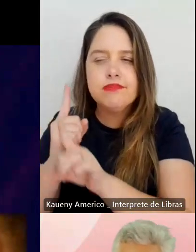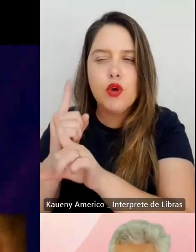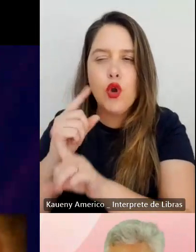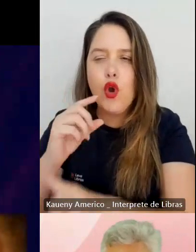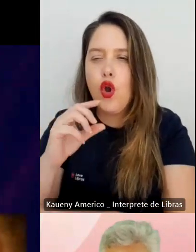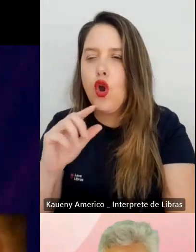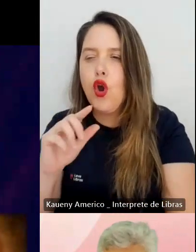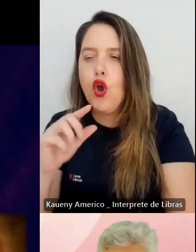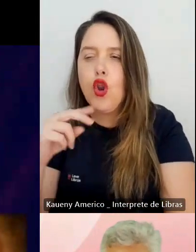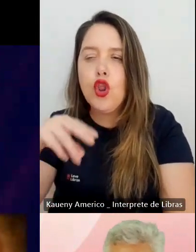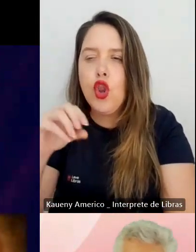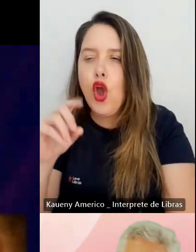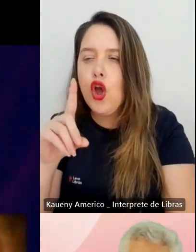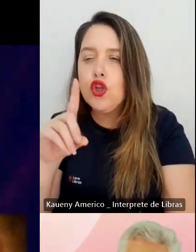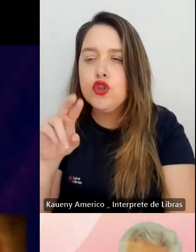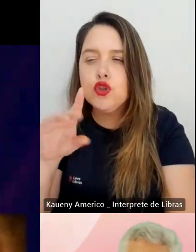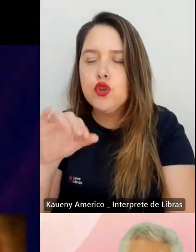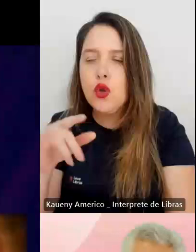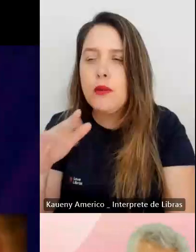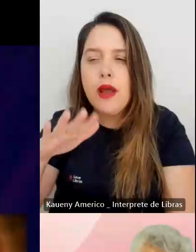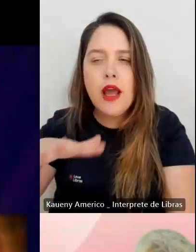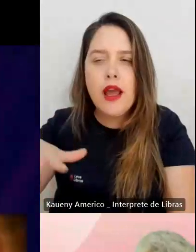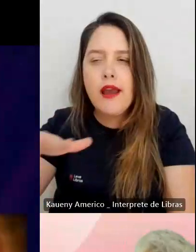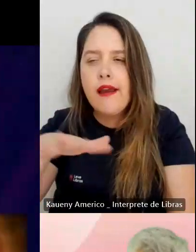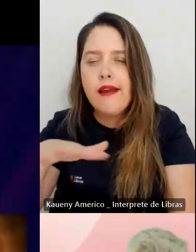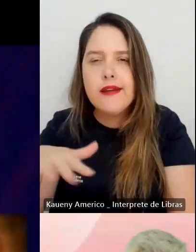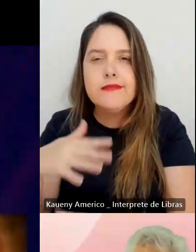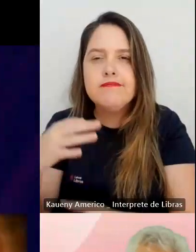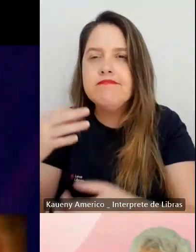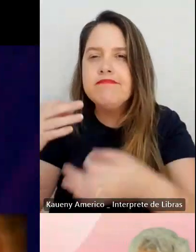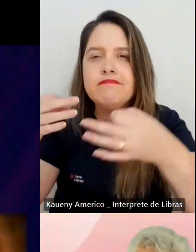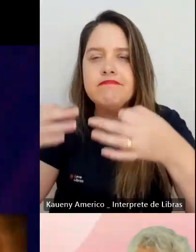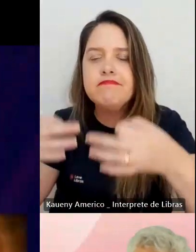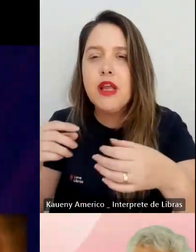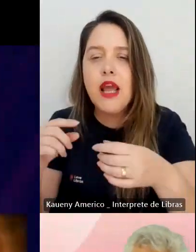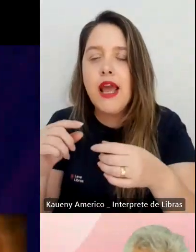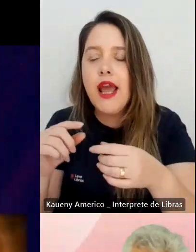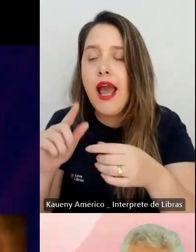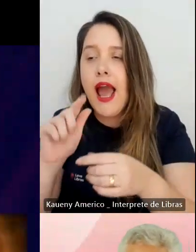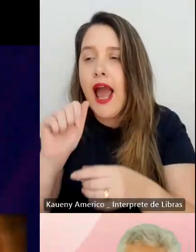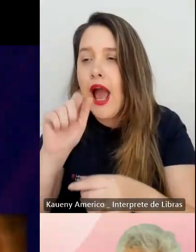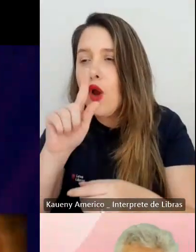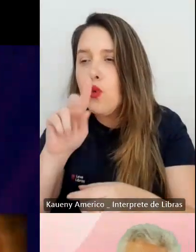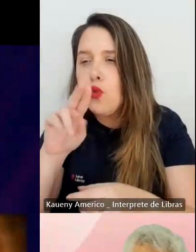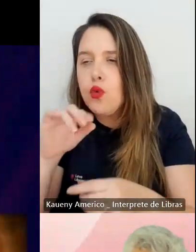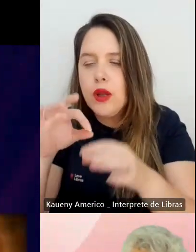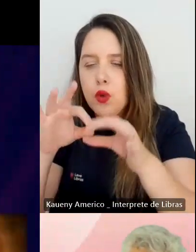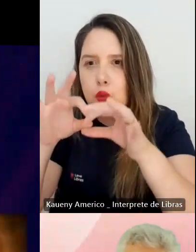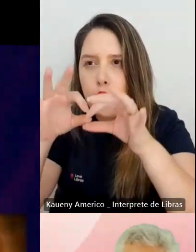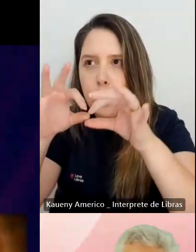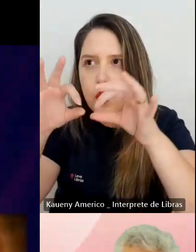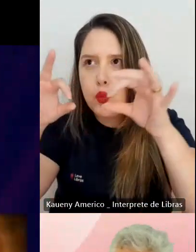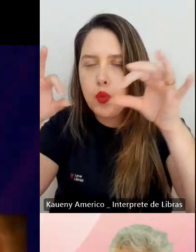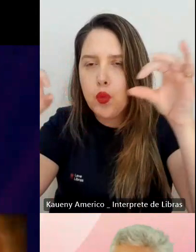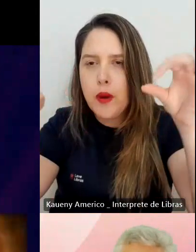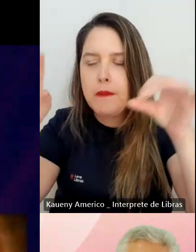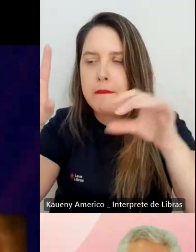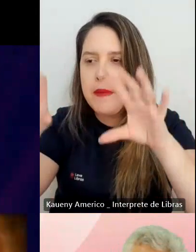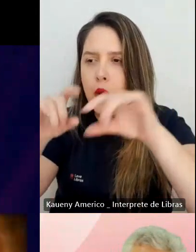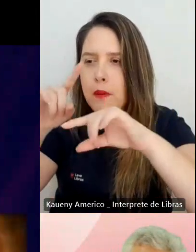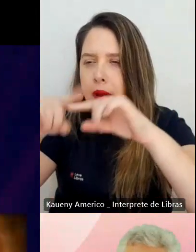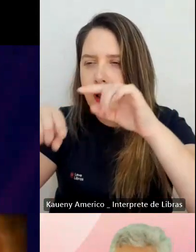região que é com algumas calcificações, vai uma agulha um pouquinho mais grossa, onde ela pega esse material. Tudo isso vai para